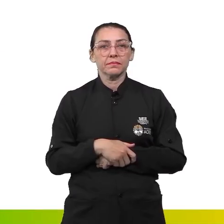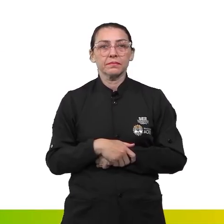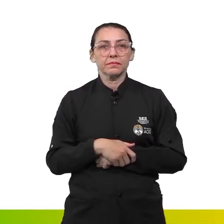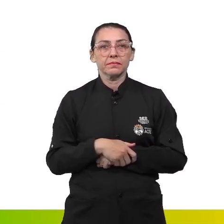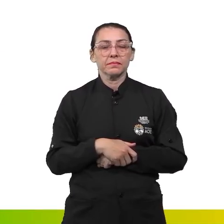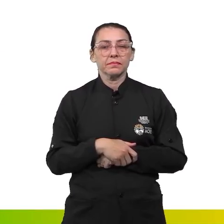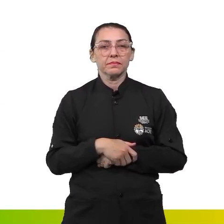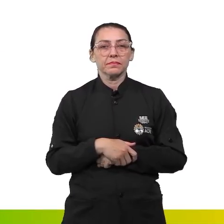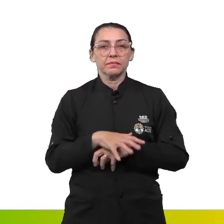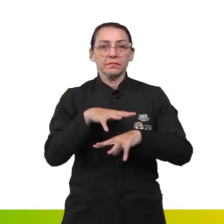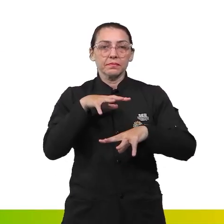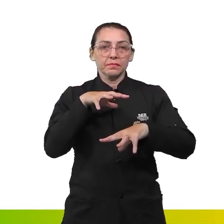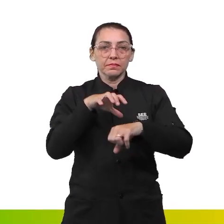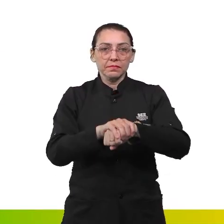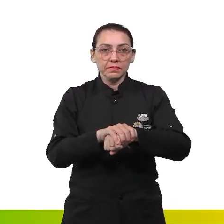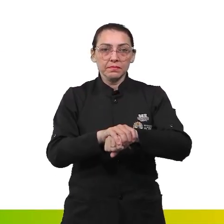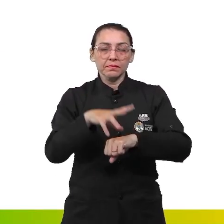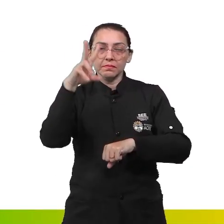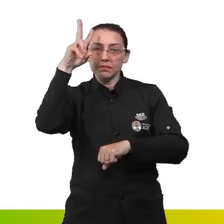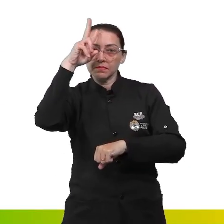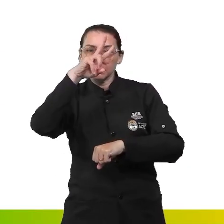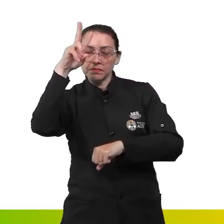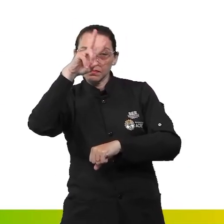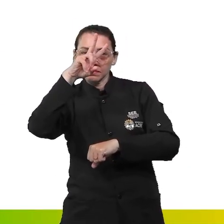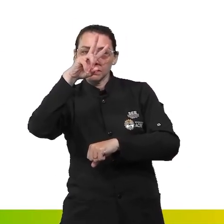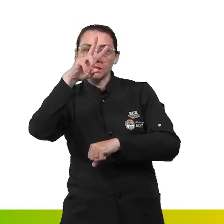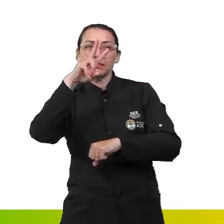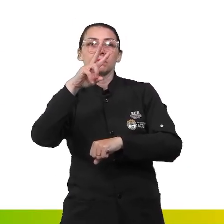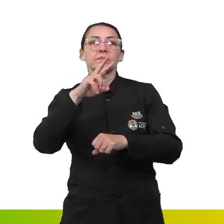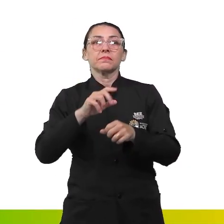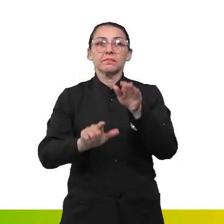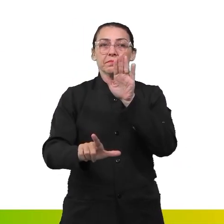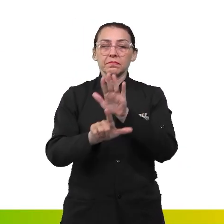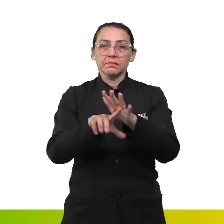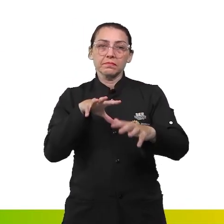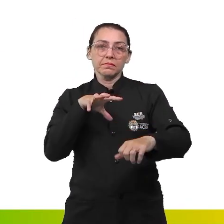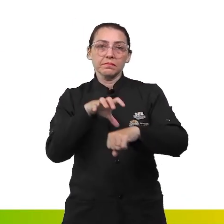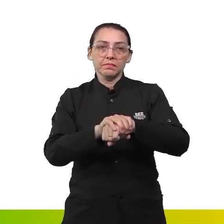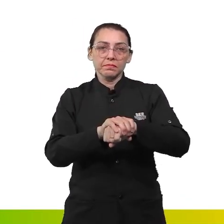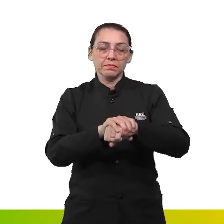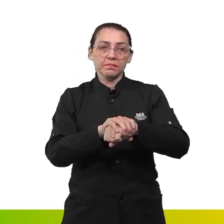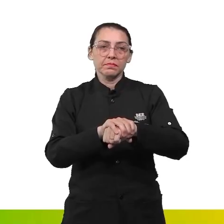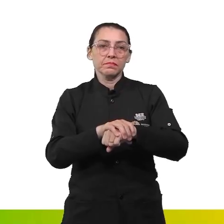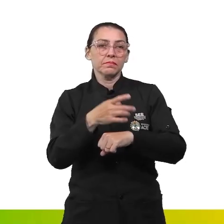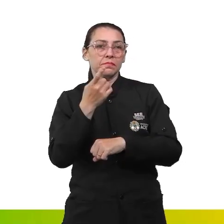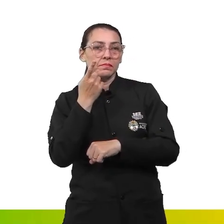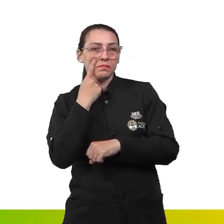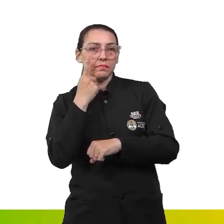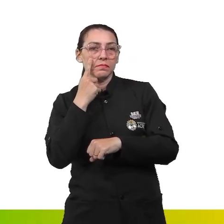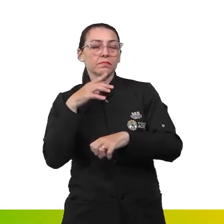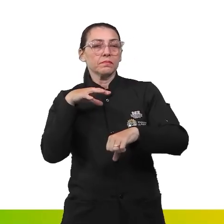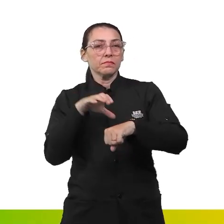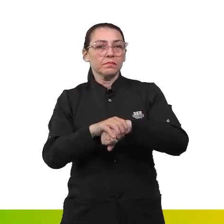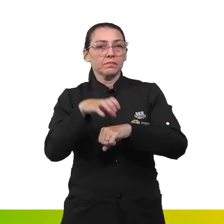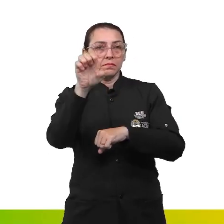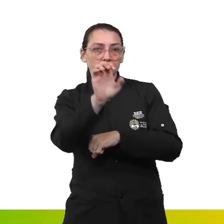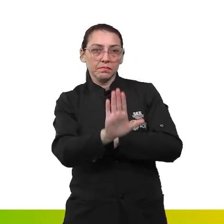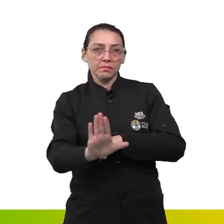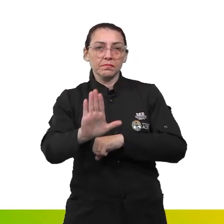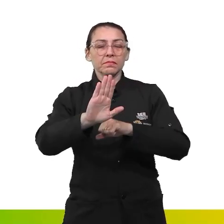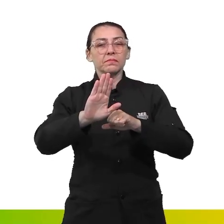Legado colonial. Lembra que eu tenho batido nessa tecla do legado colonial, da colonização? Então, olha aí, ó, a